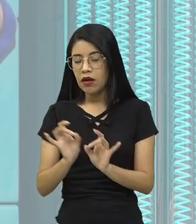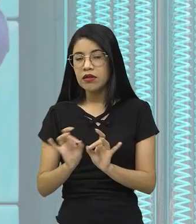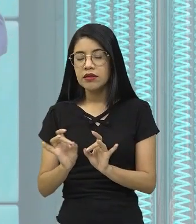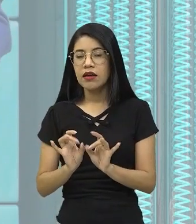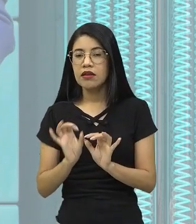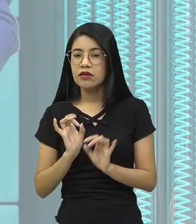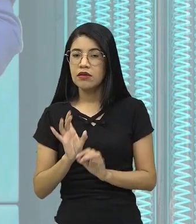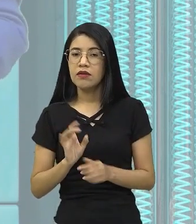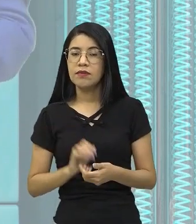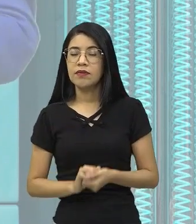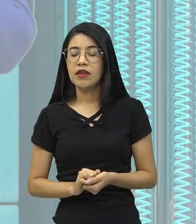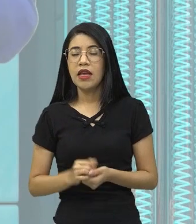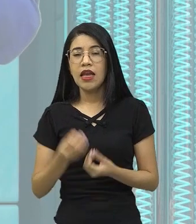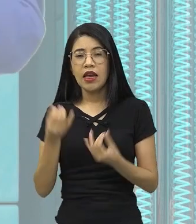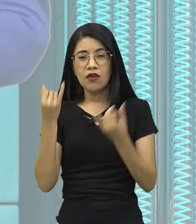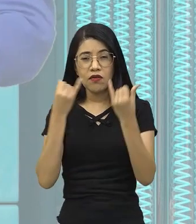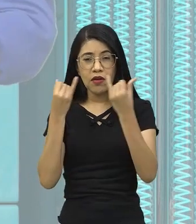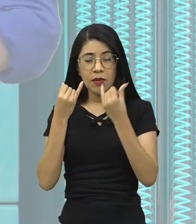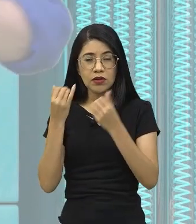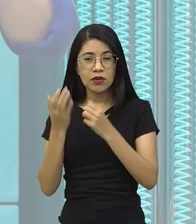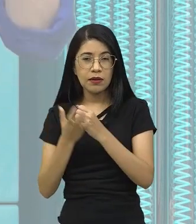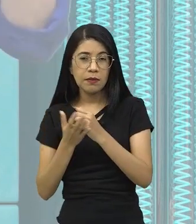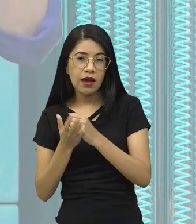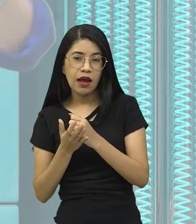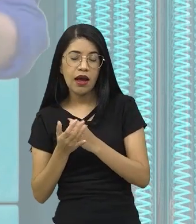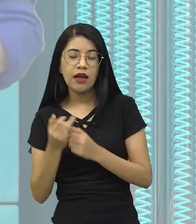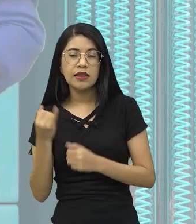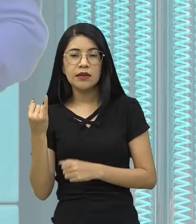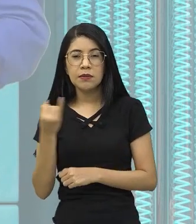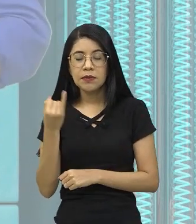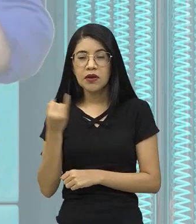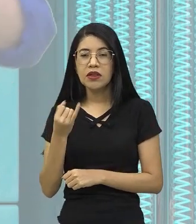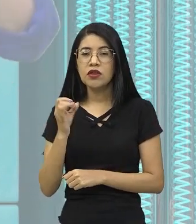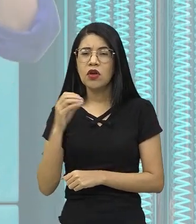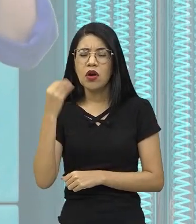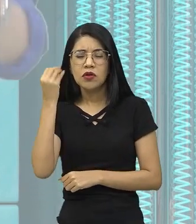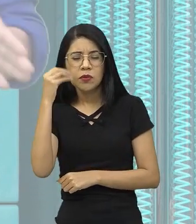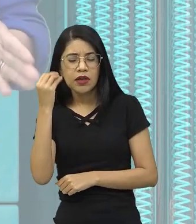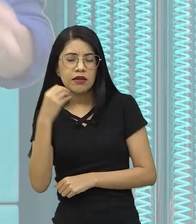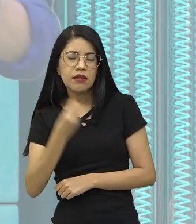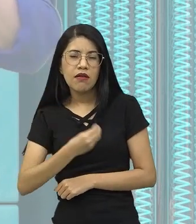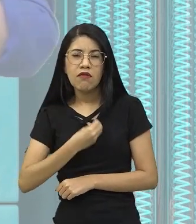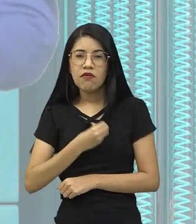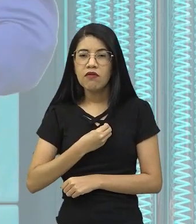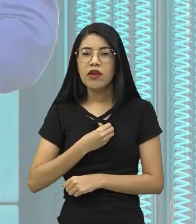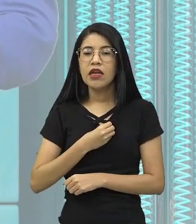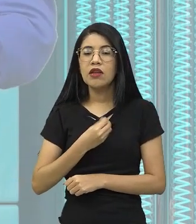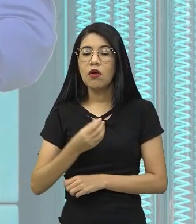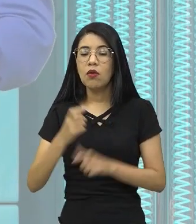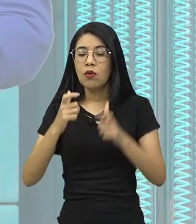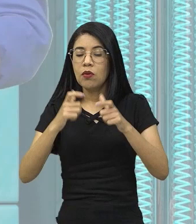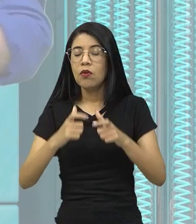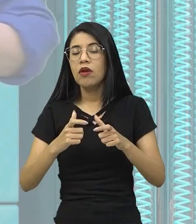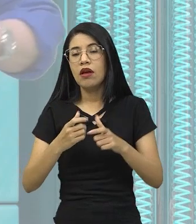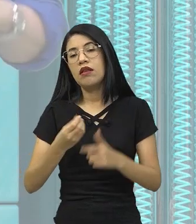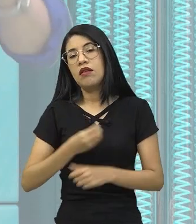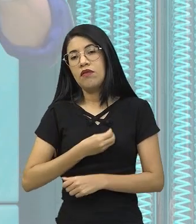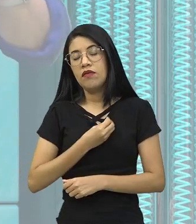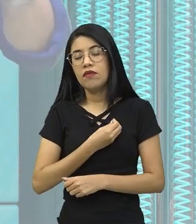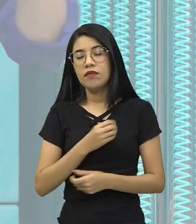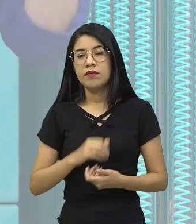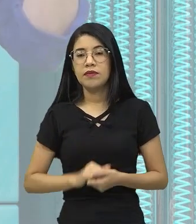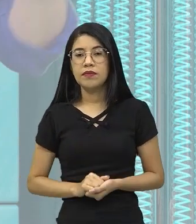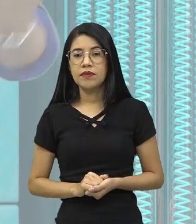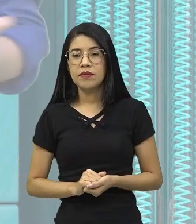informações essenciais sobre a vida, sobre as experiências da Maria na vila no século XV.